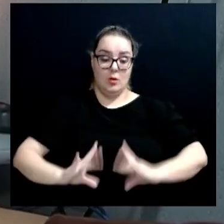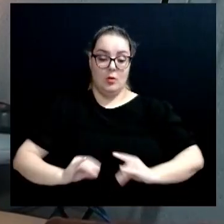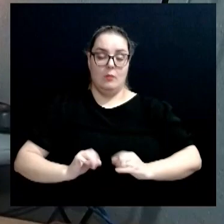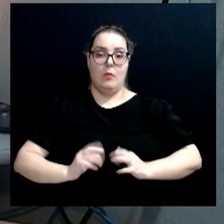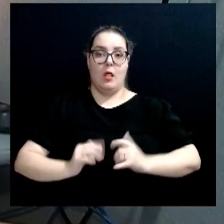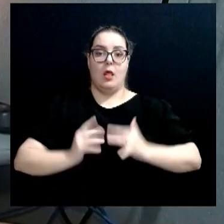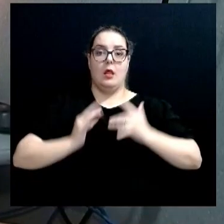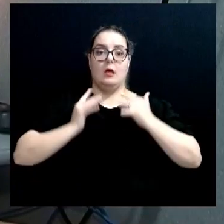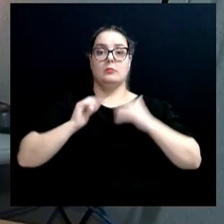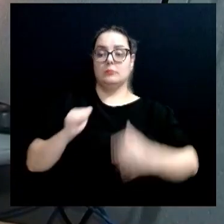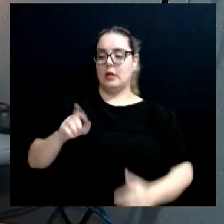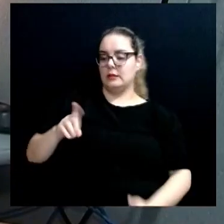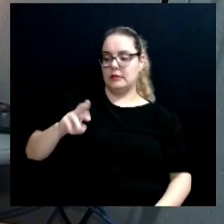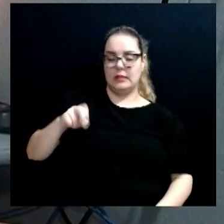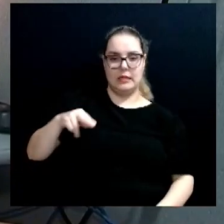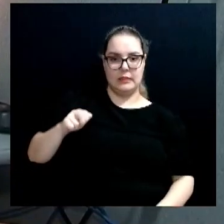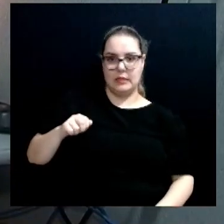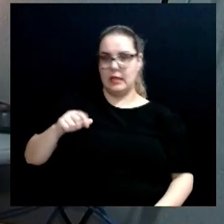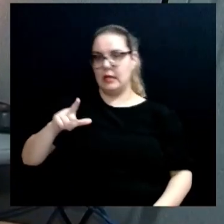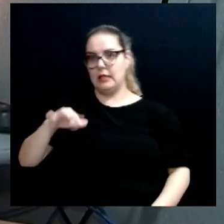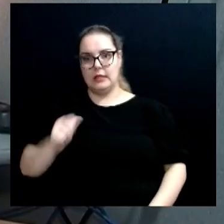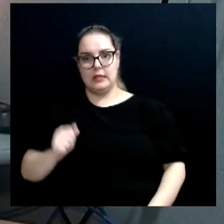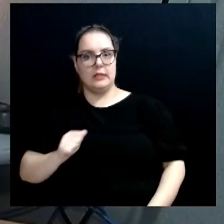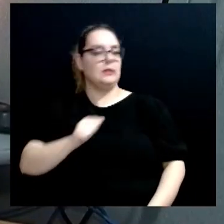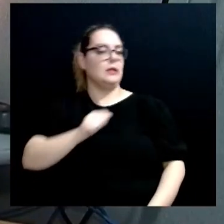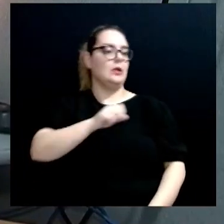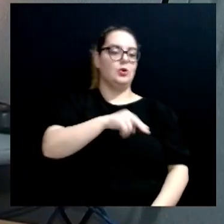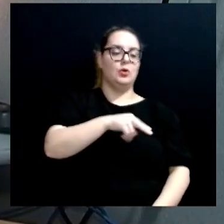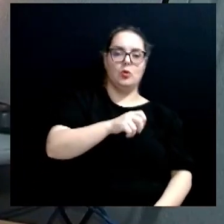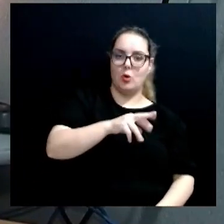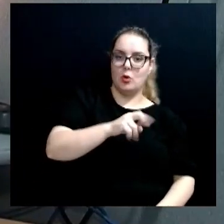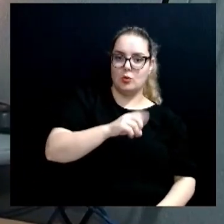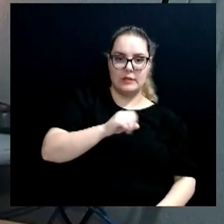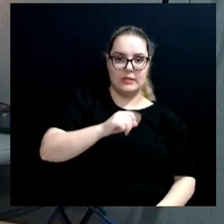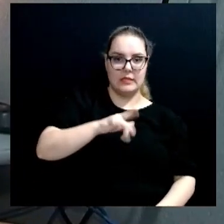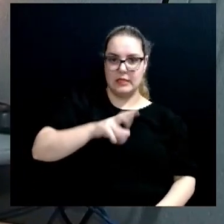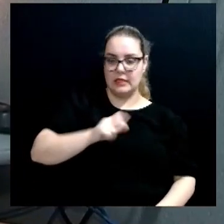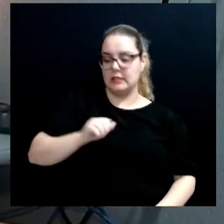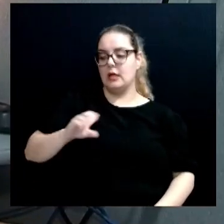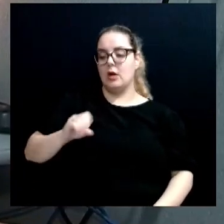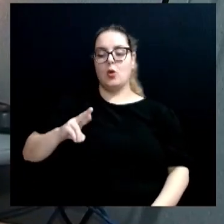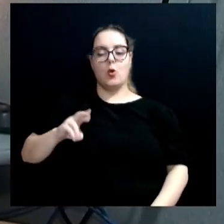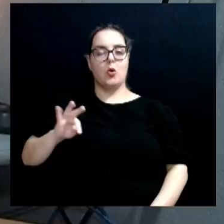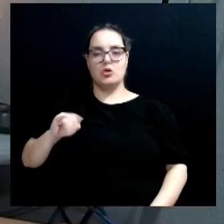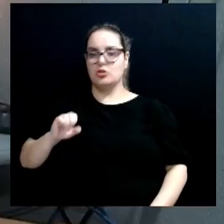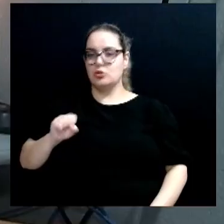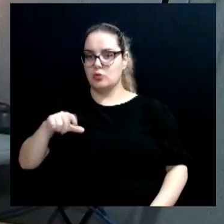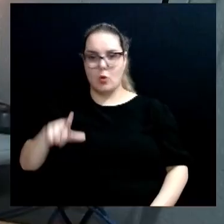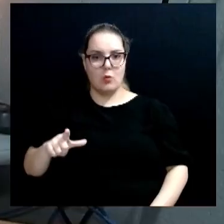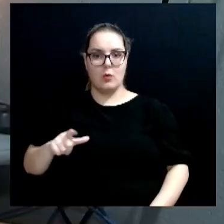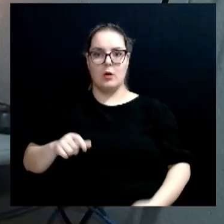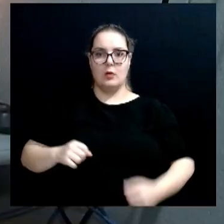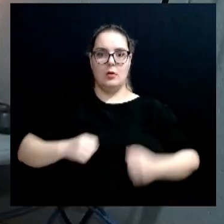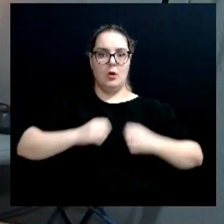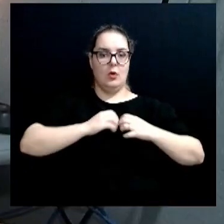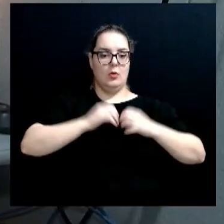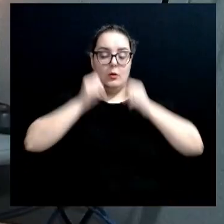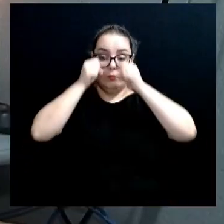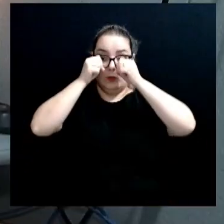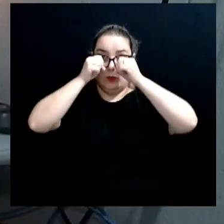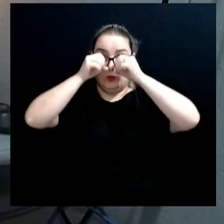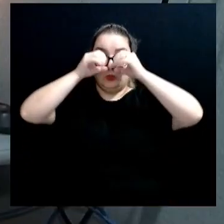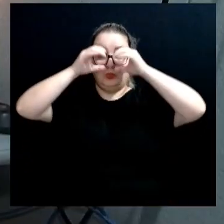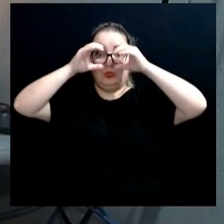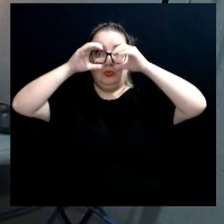adrenalina, noradrenalina, o cortisol, e esses hormônios promovem aí vasodilatação das pupilas, aumento da frequência